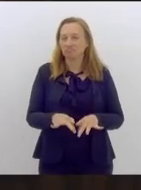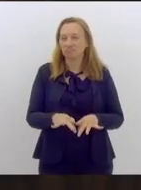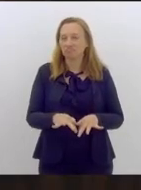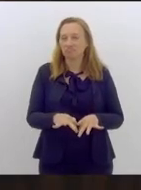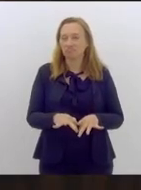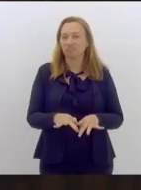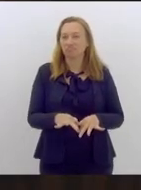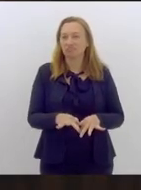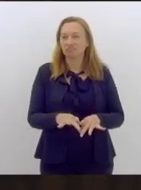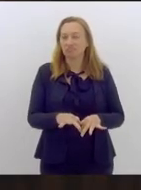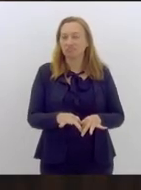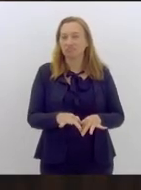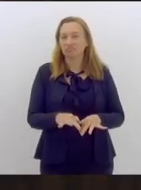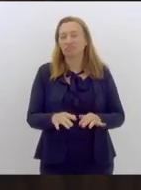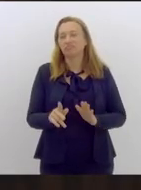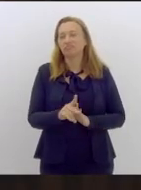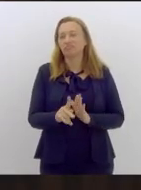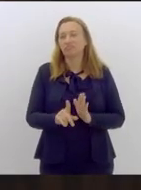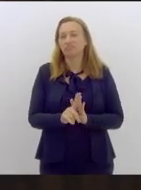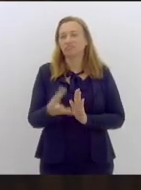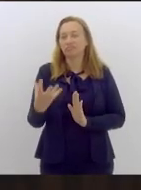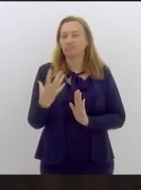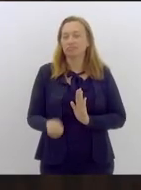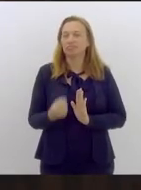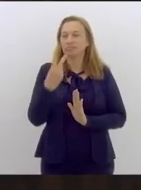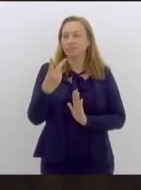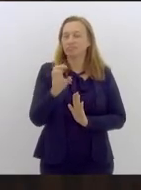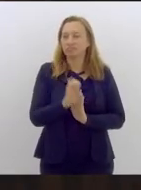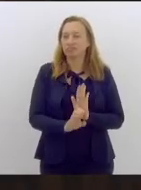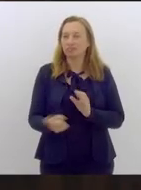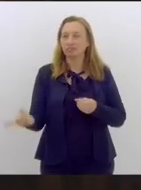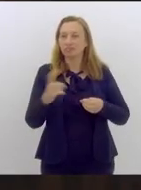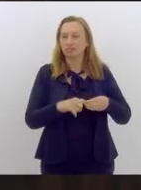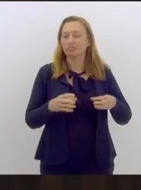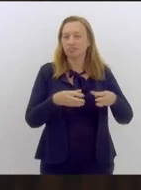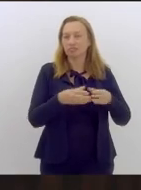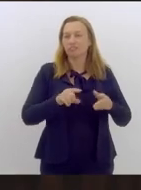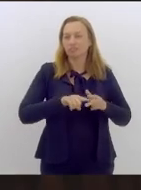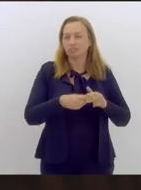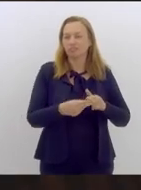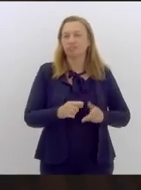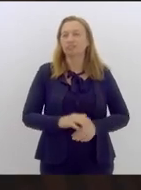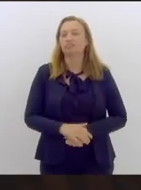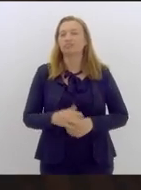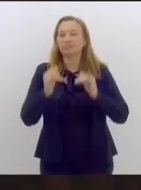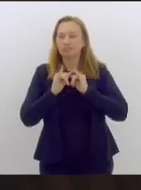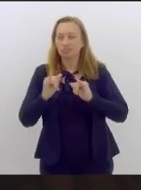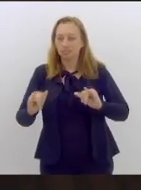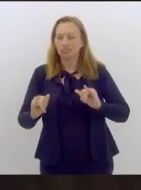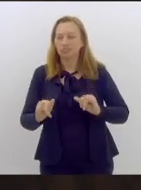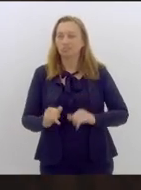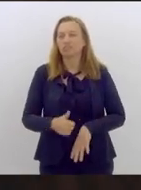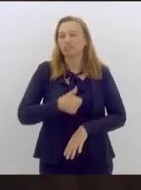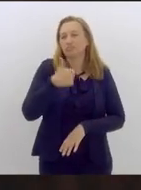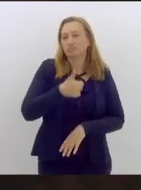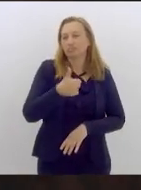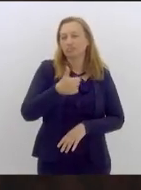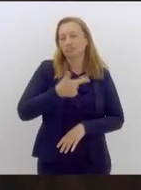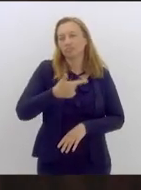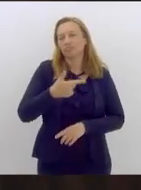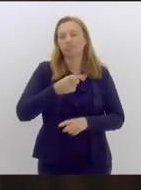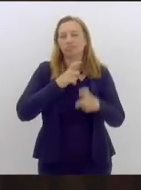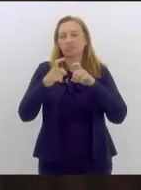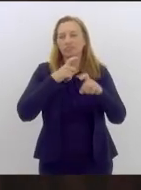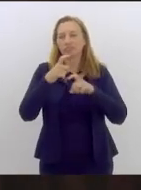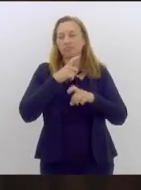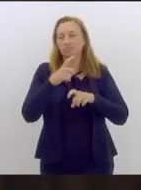encerrada a discussão. O projeto recebeu 2 emendas e retorna às comissões. Anuncio em tramitação ordinária, em segunda